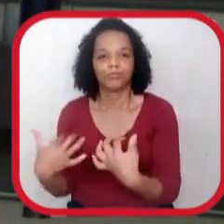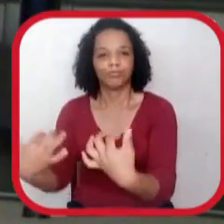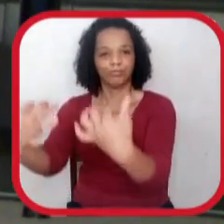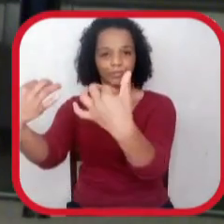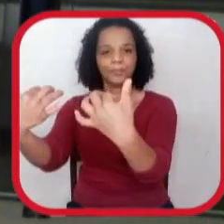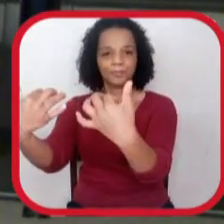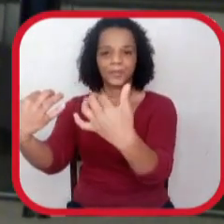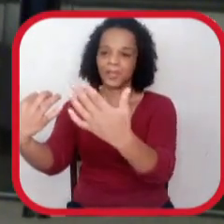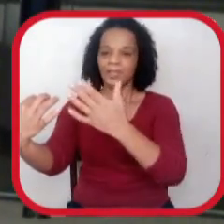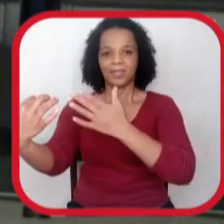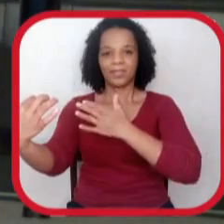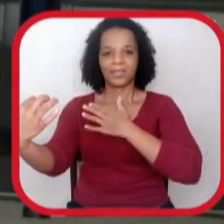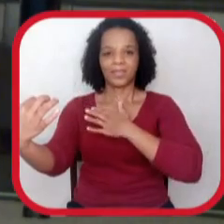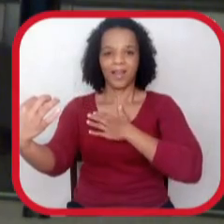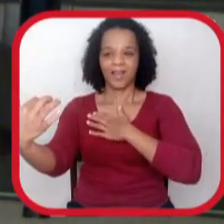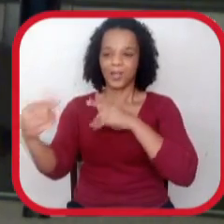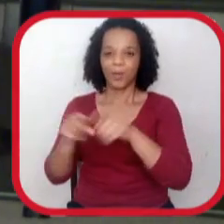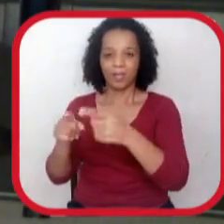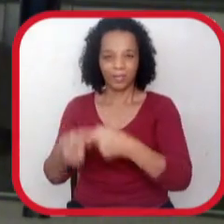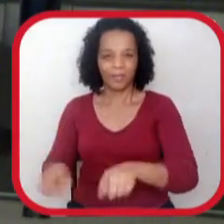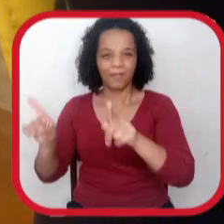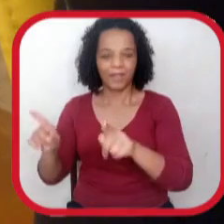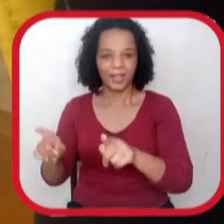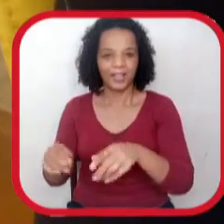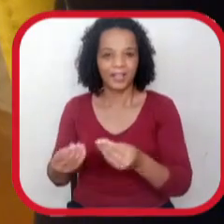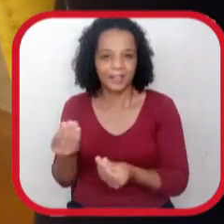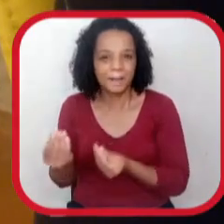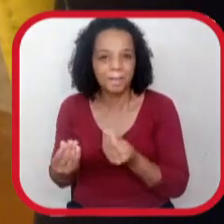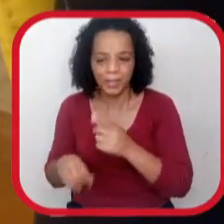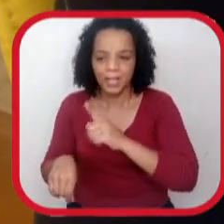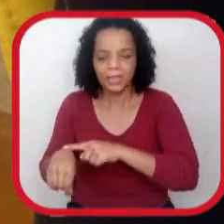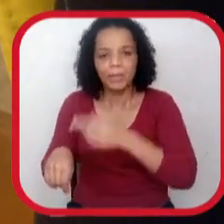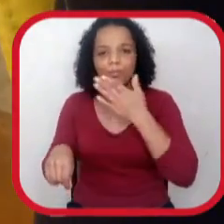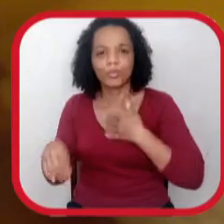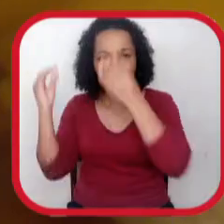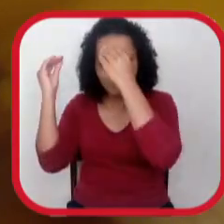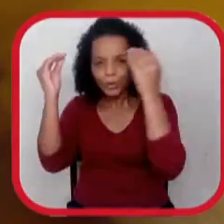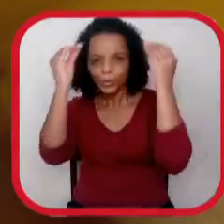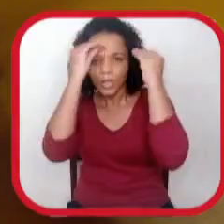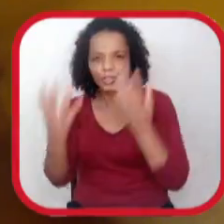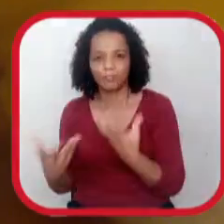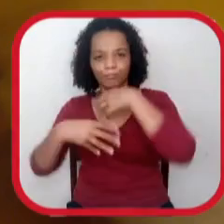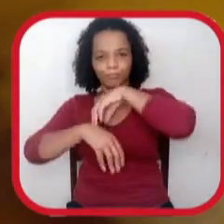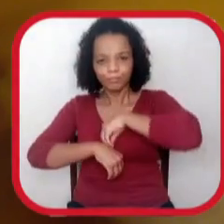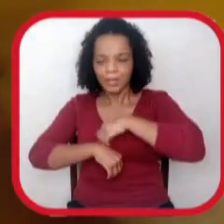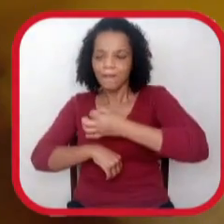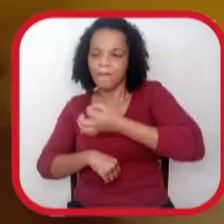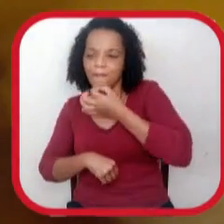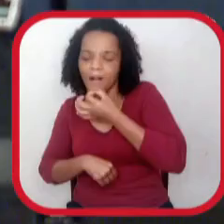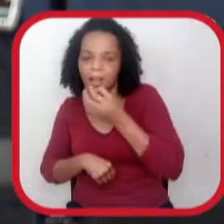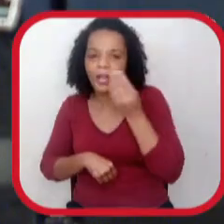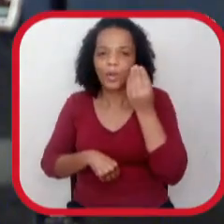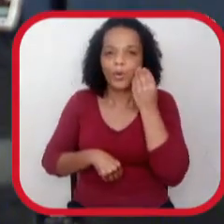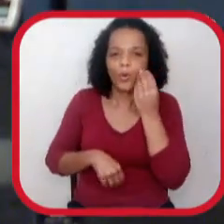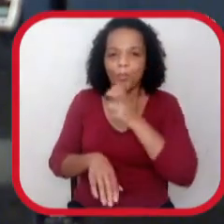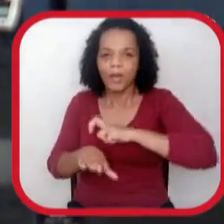com o público que torna tudo sempre diferente. Há esse tempo que nós temos para preparar a personagem, descobrir como é que ela anda, como é que